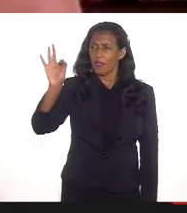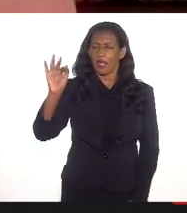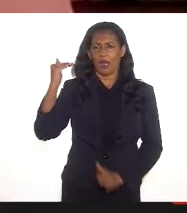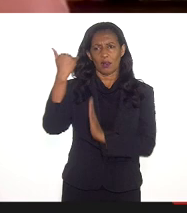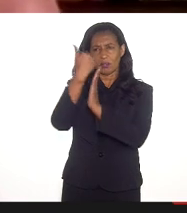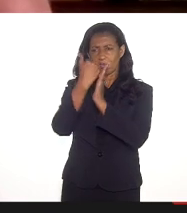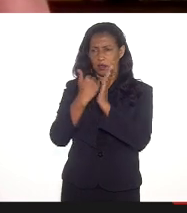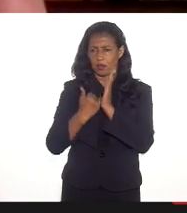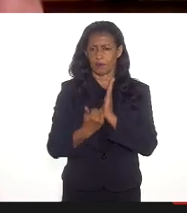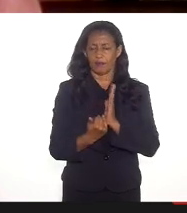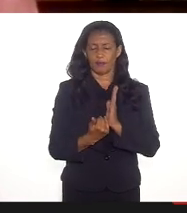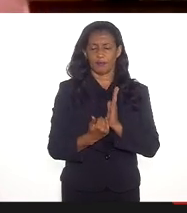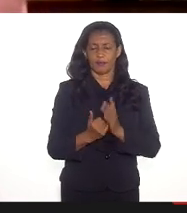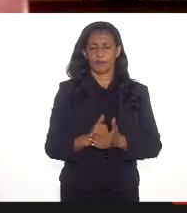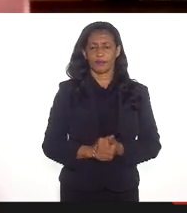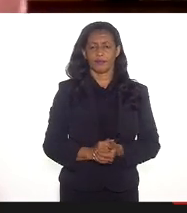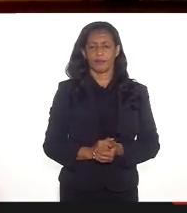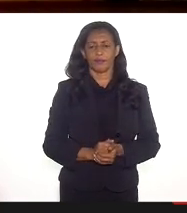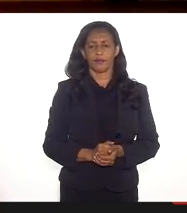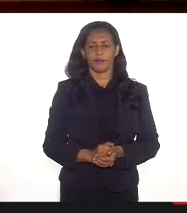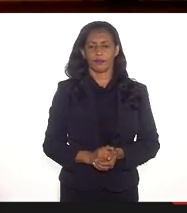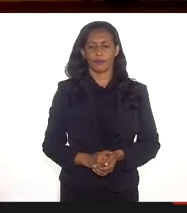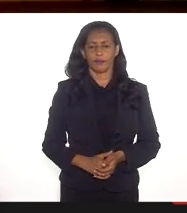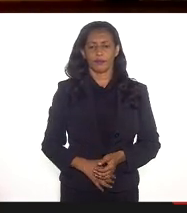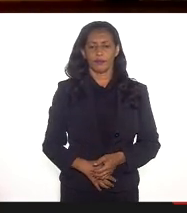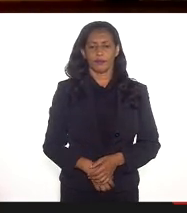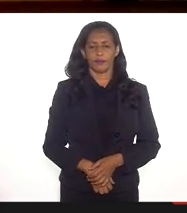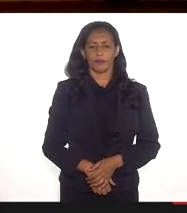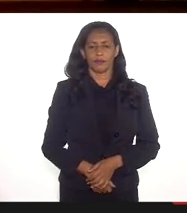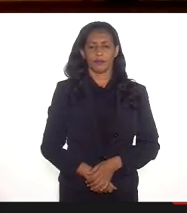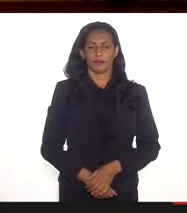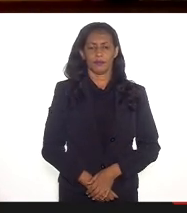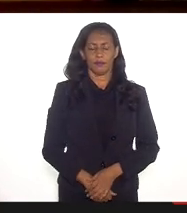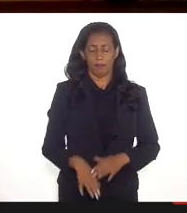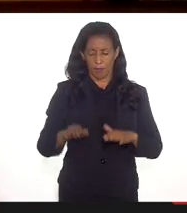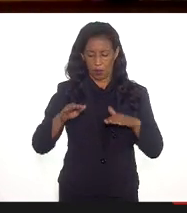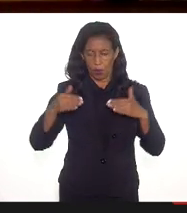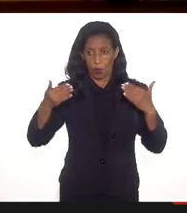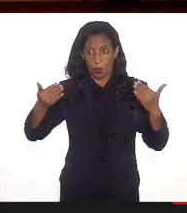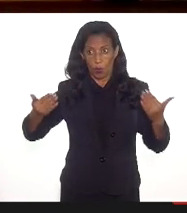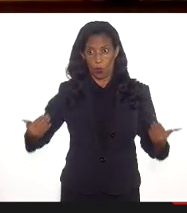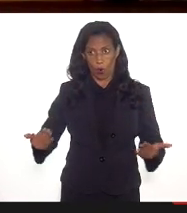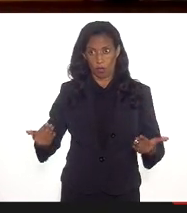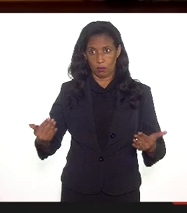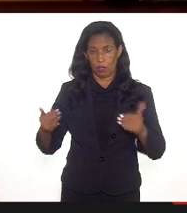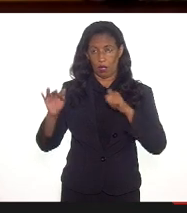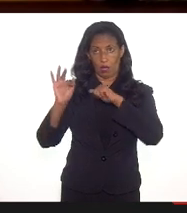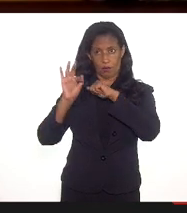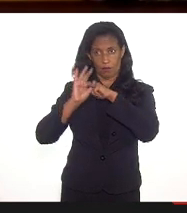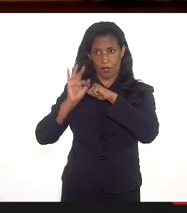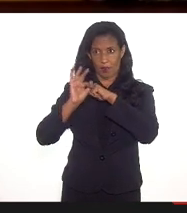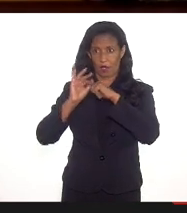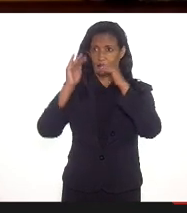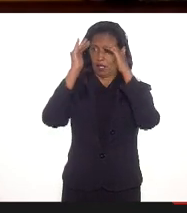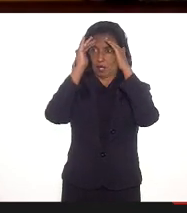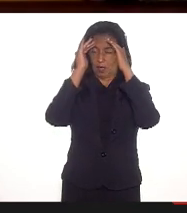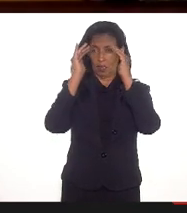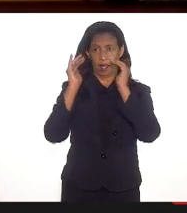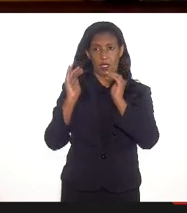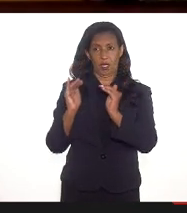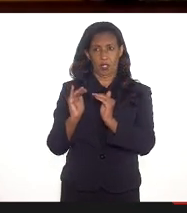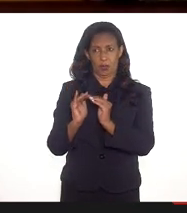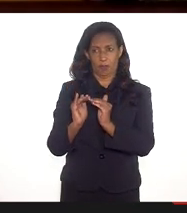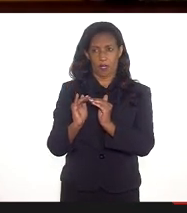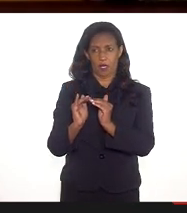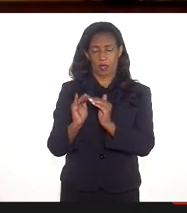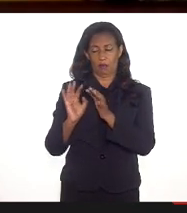organizam. Tá? E vou salientar que, quando a FITEC respeita a